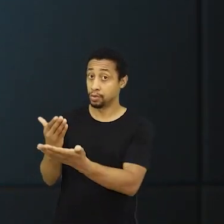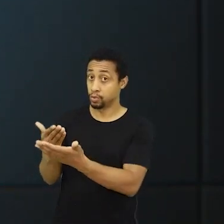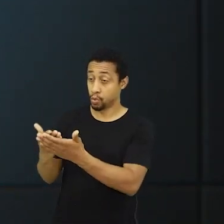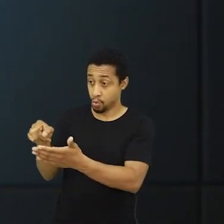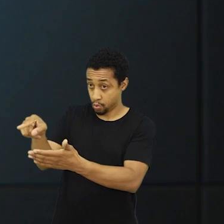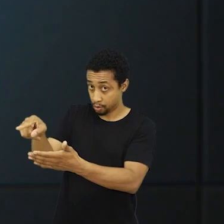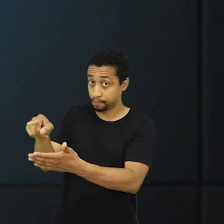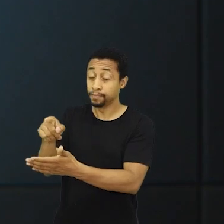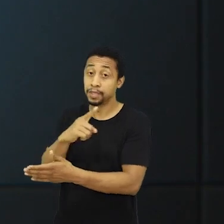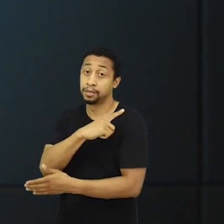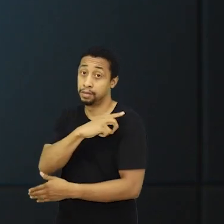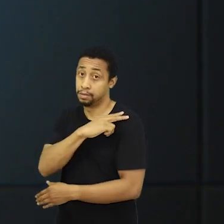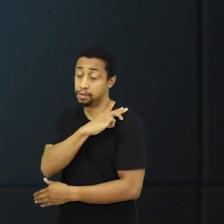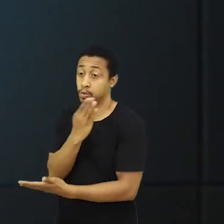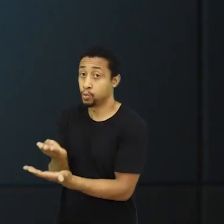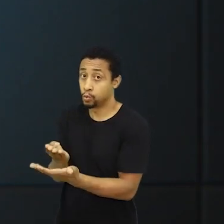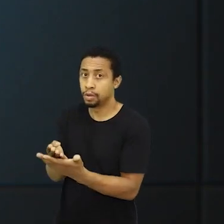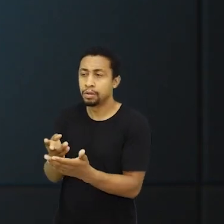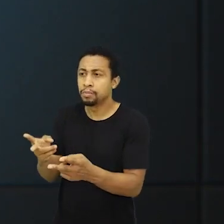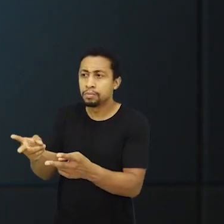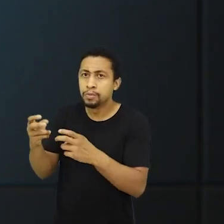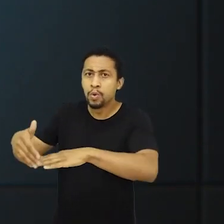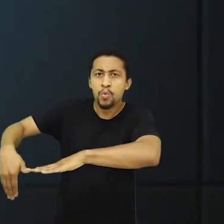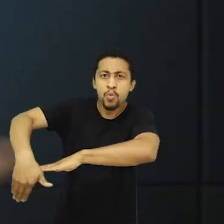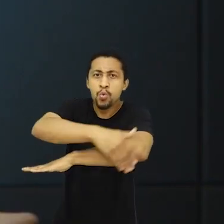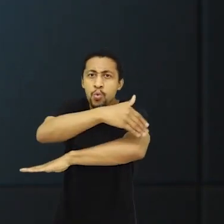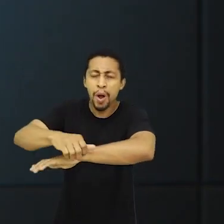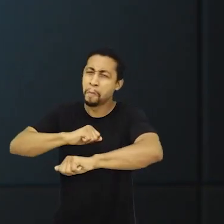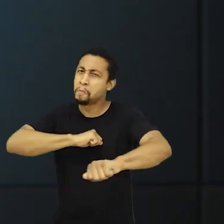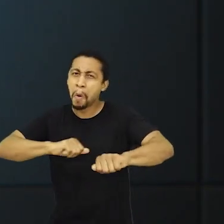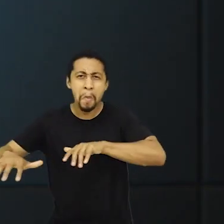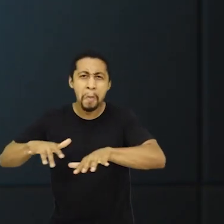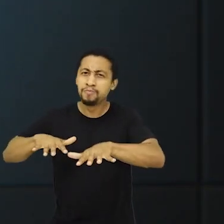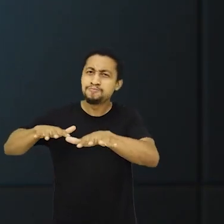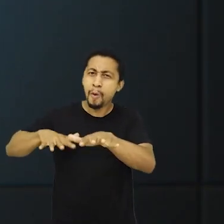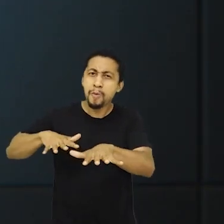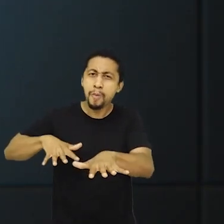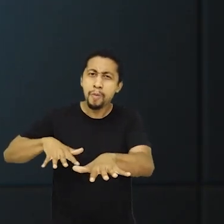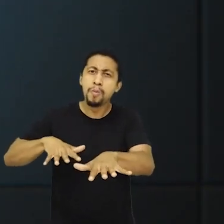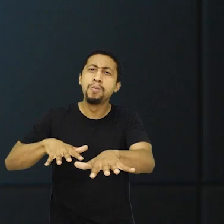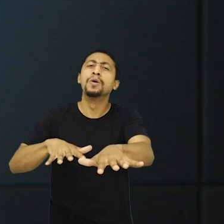ruas, se manifestando, teve um aprendizado enorme, uma experiência muito rica